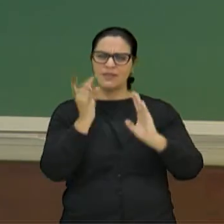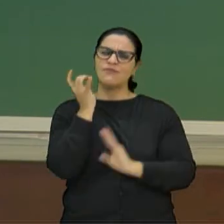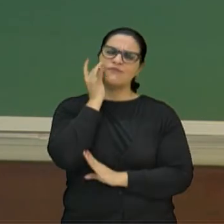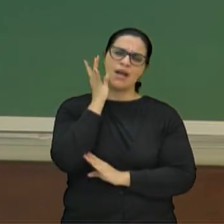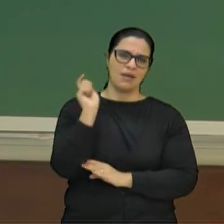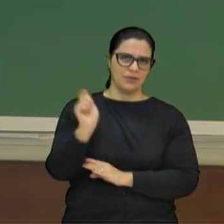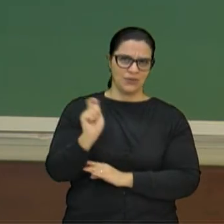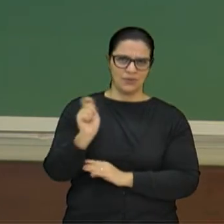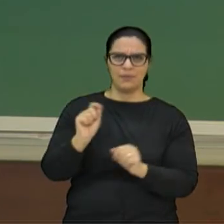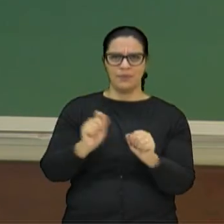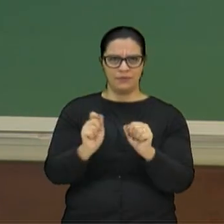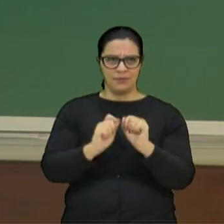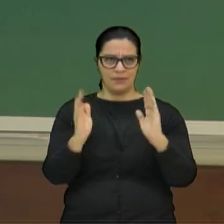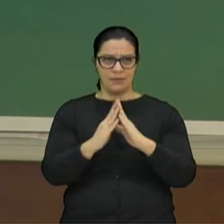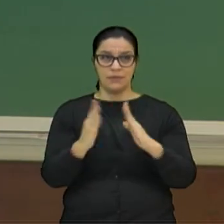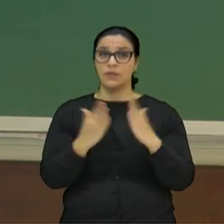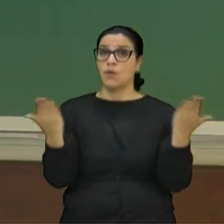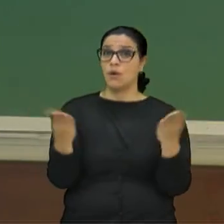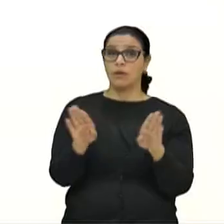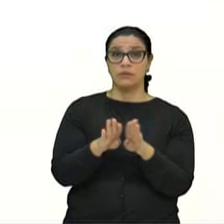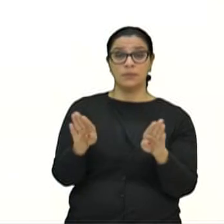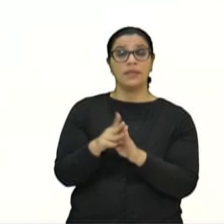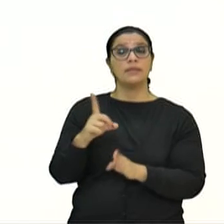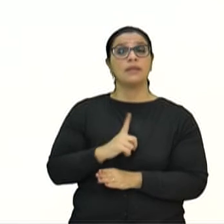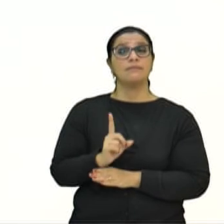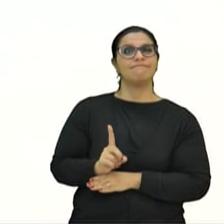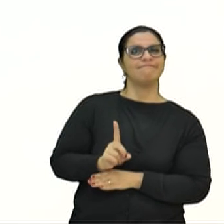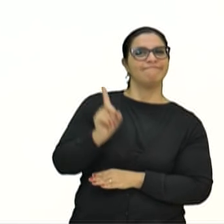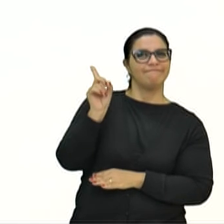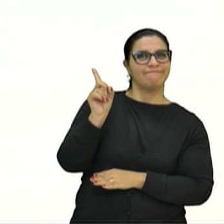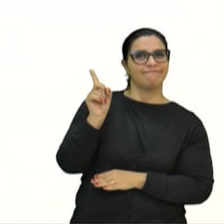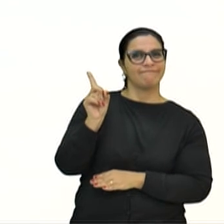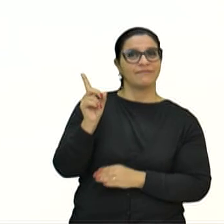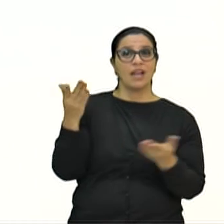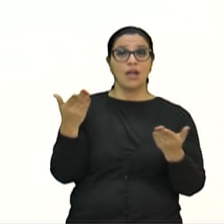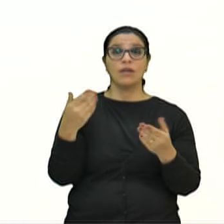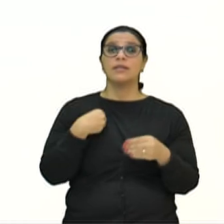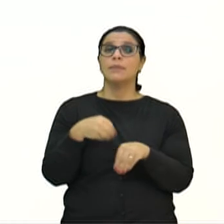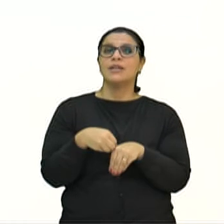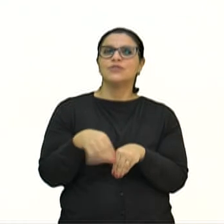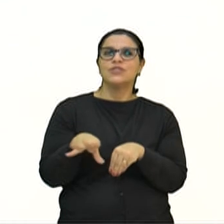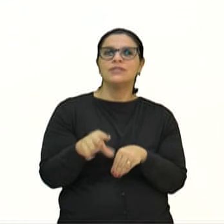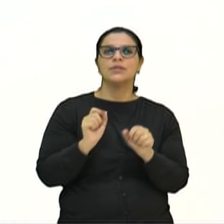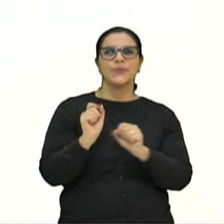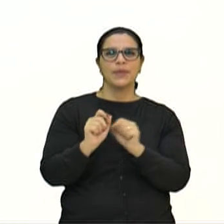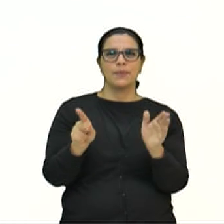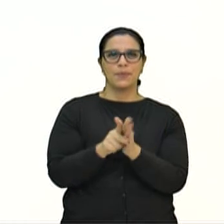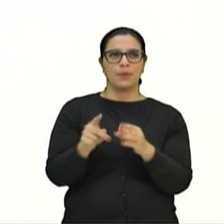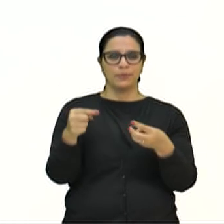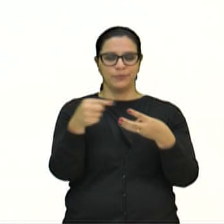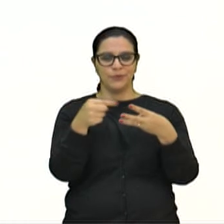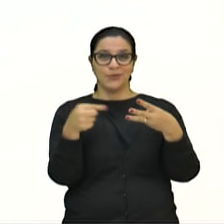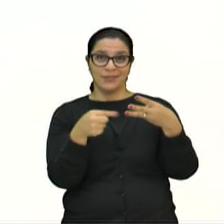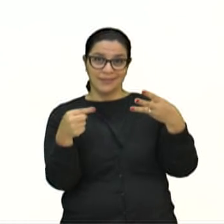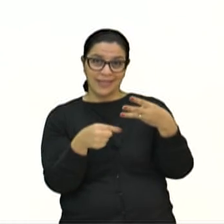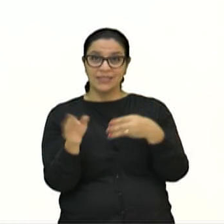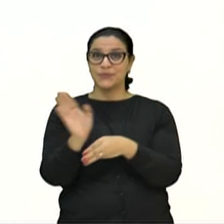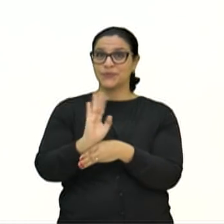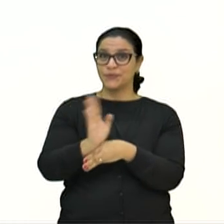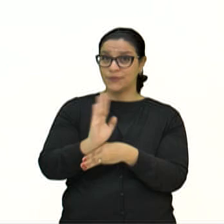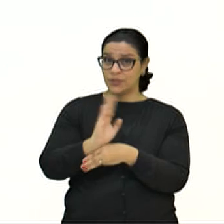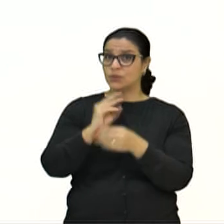ser realizada. Então, aqui também, para fecharmos a aula de hoje, eu deixo para vocês aqui 3 vídeos que